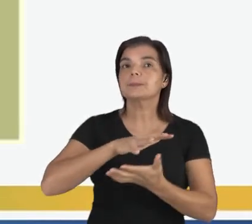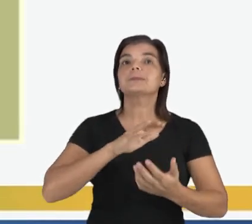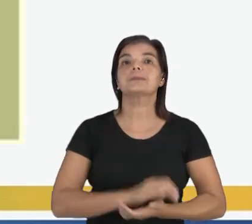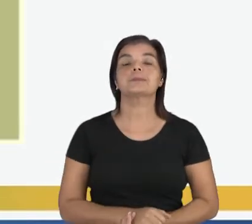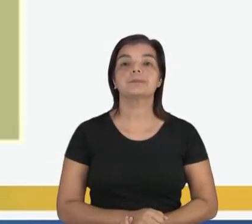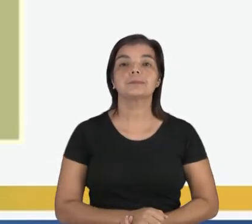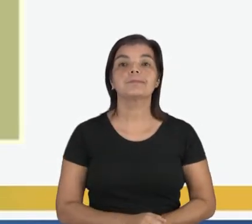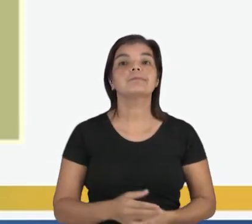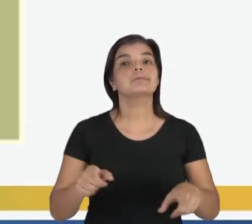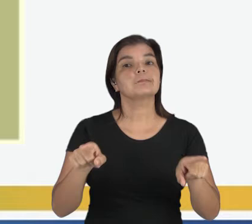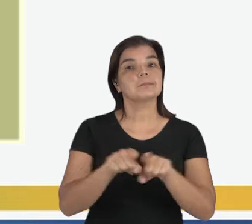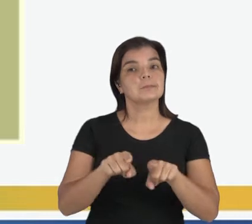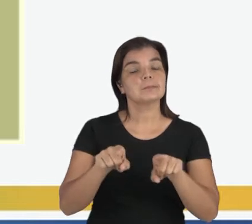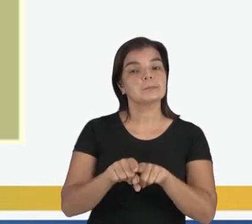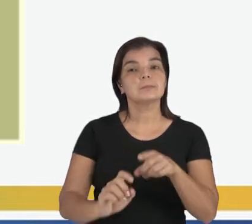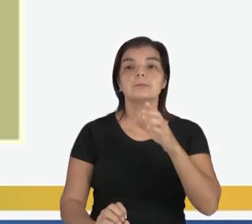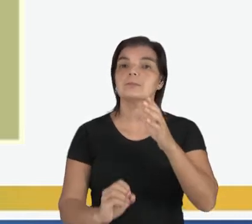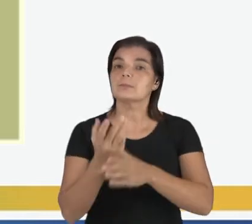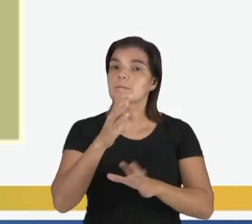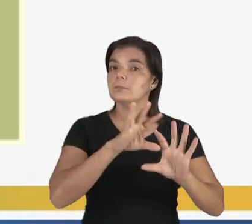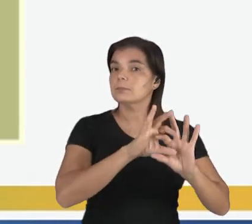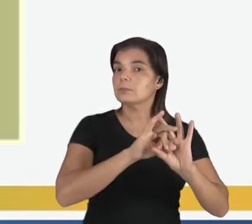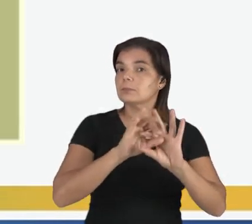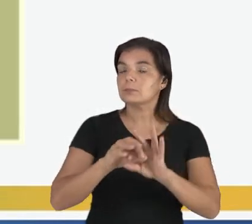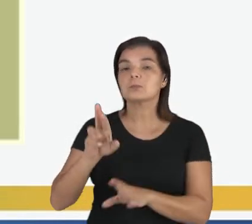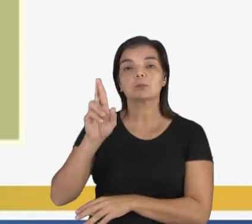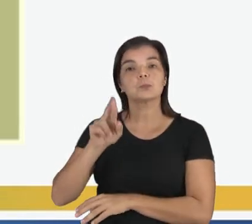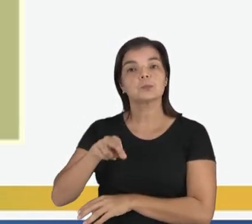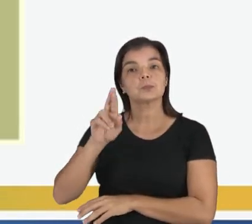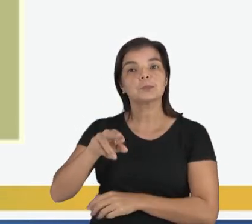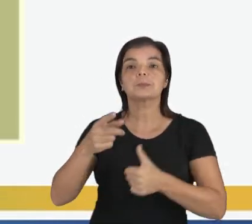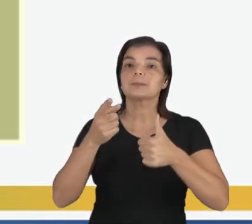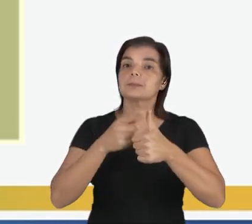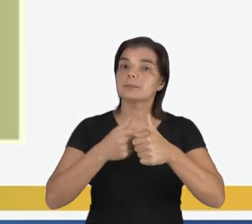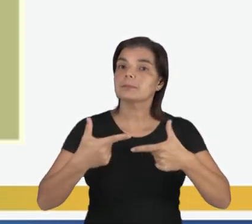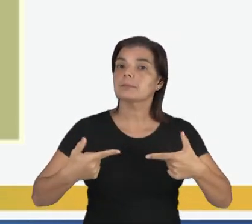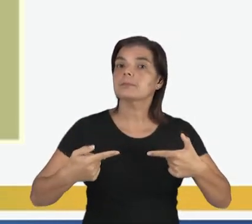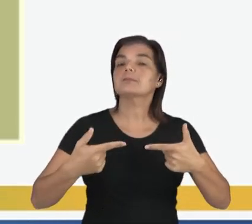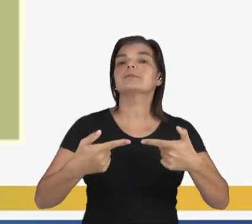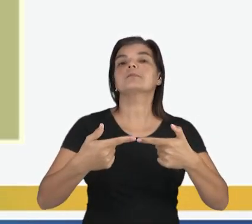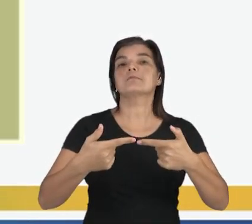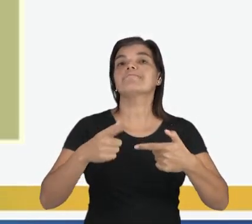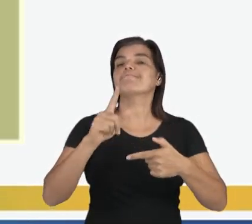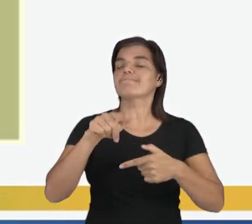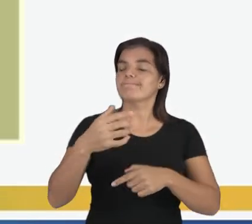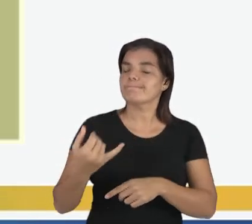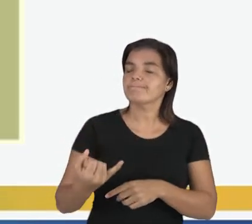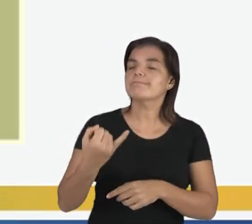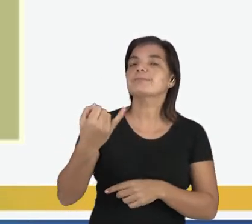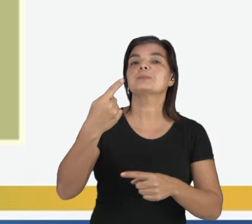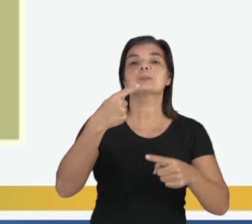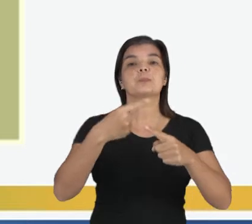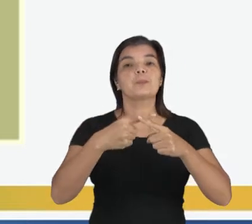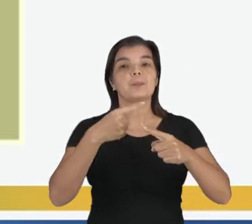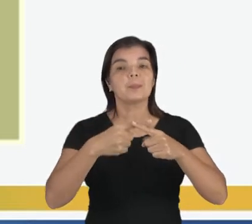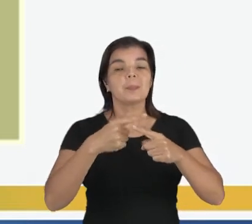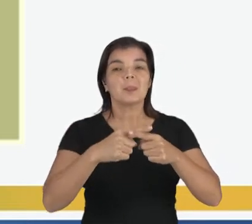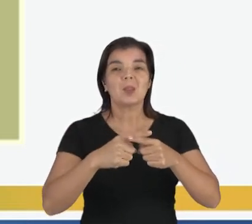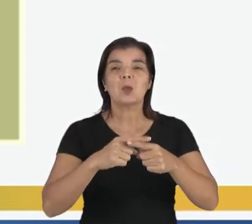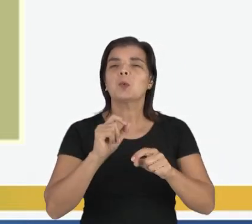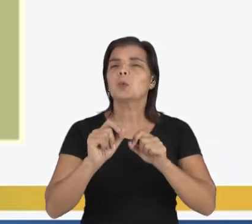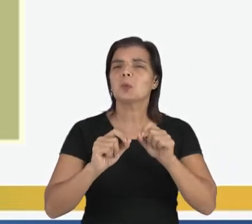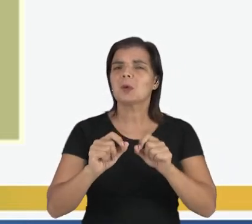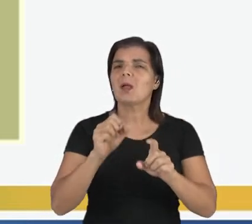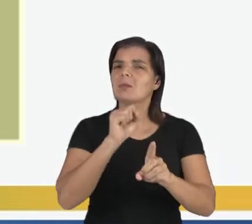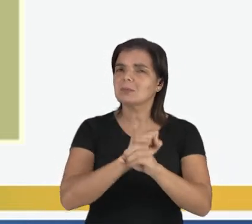revolucionário. Também temos o contexto da Rússia na Primeira Guerra Mundial. Isso, pessoal, é uma coisa muito importante porque refletia